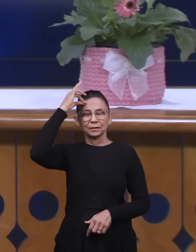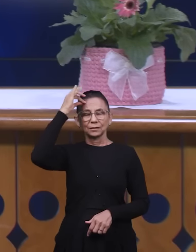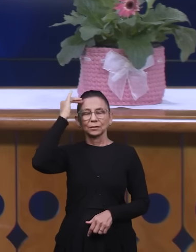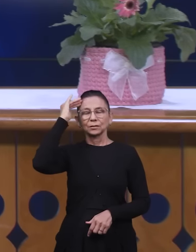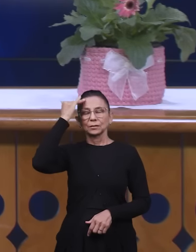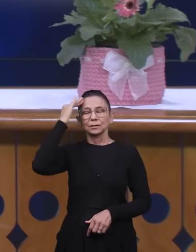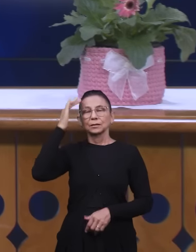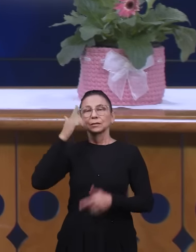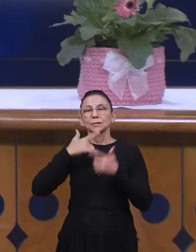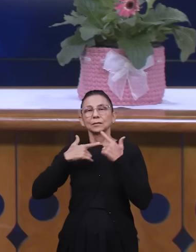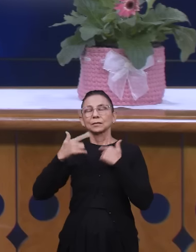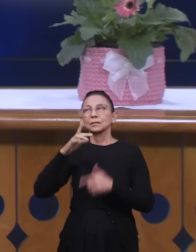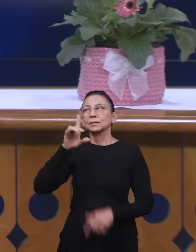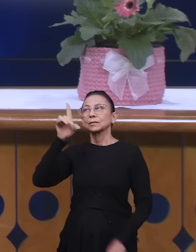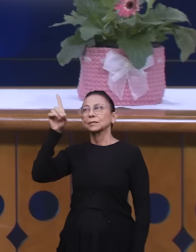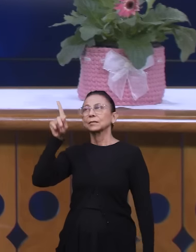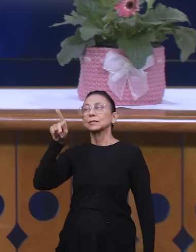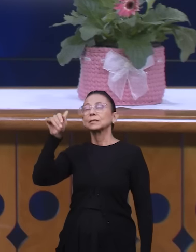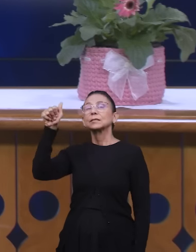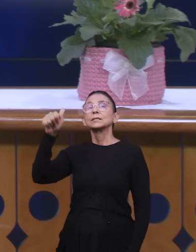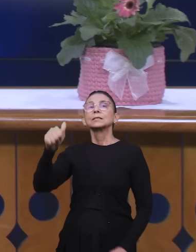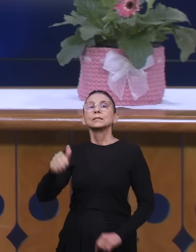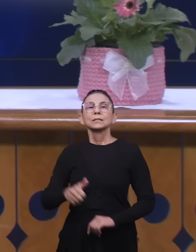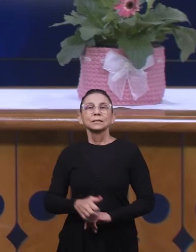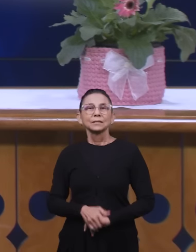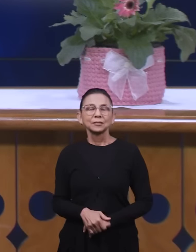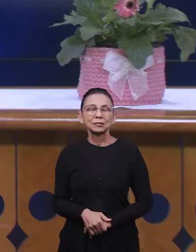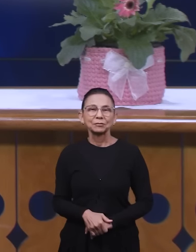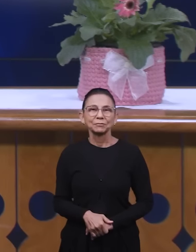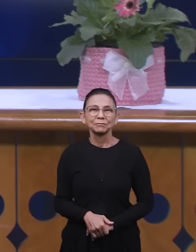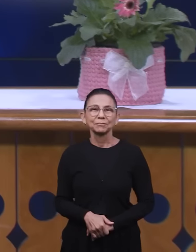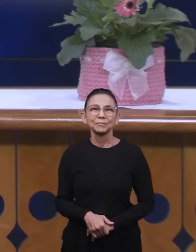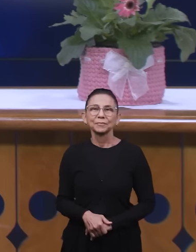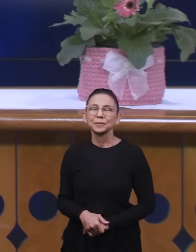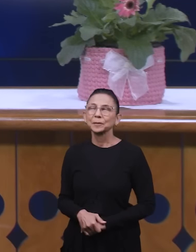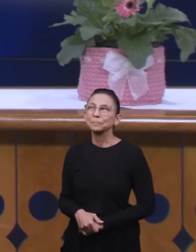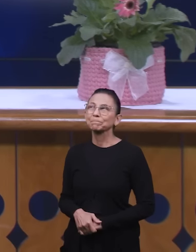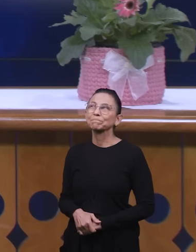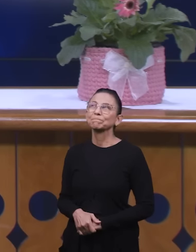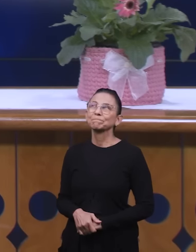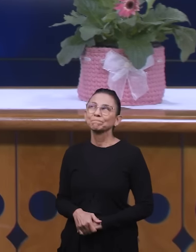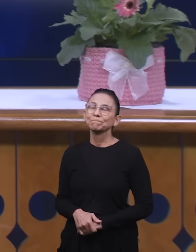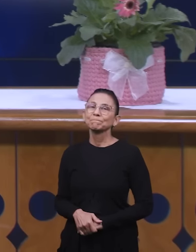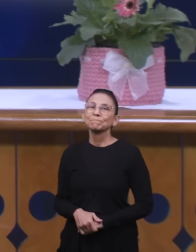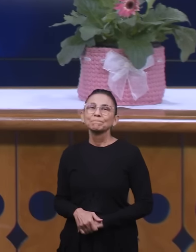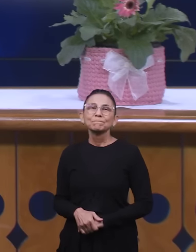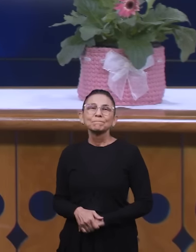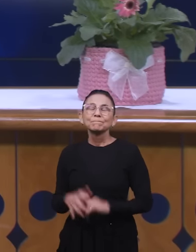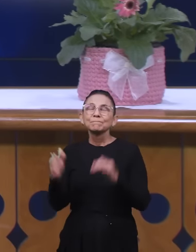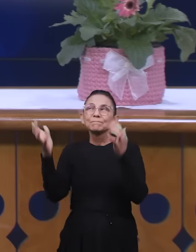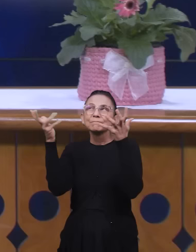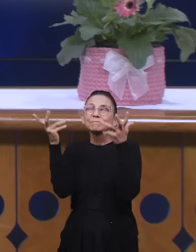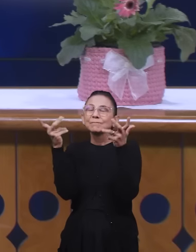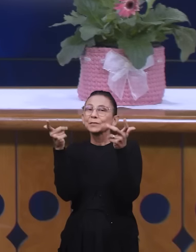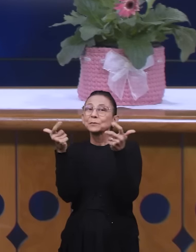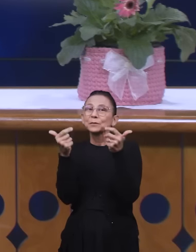e conhecer a sua vontade. E que glória é conhecer a vontade do Pai.